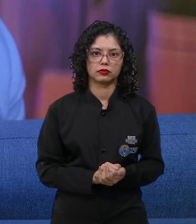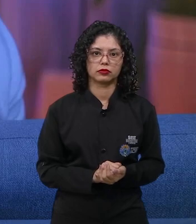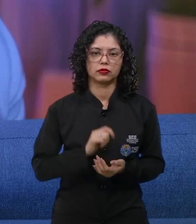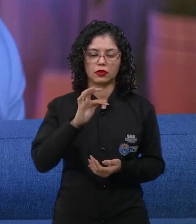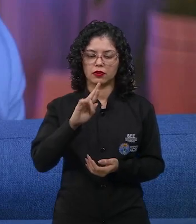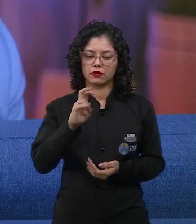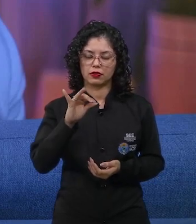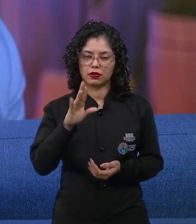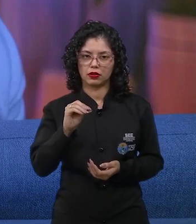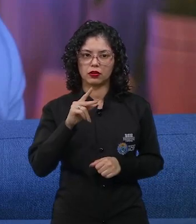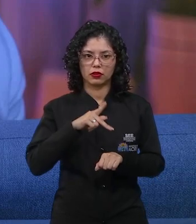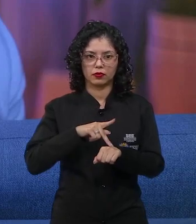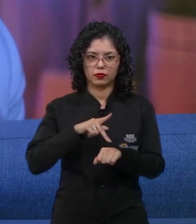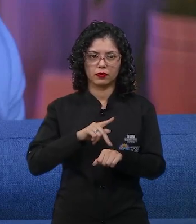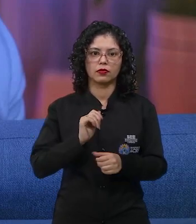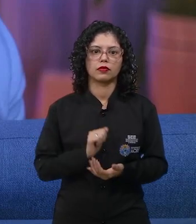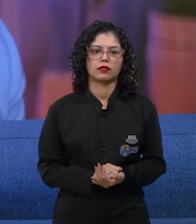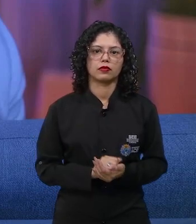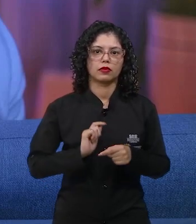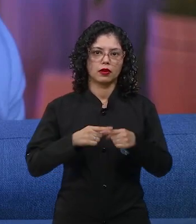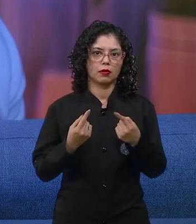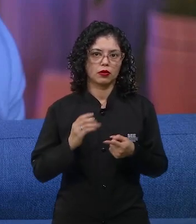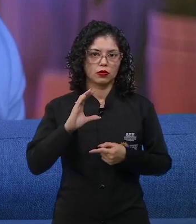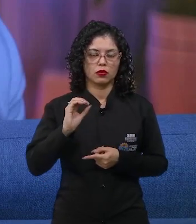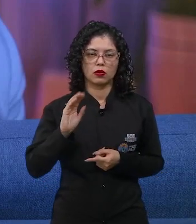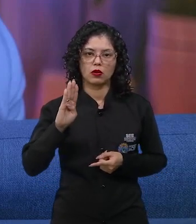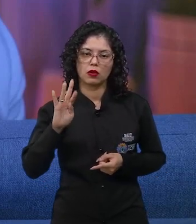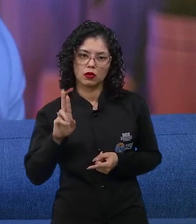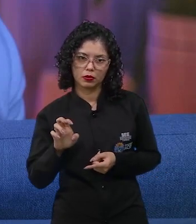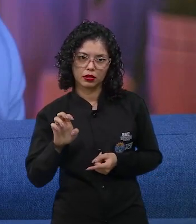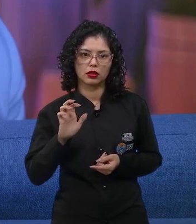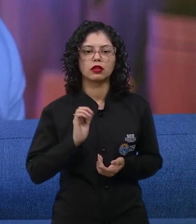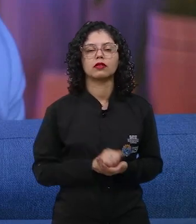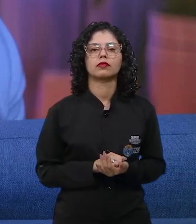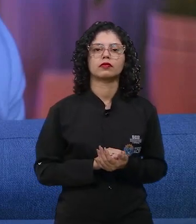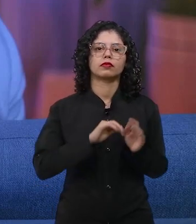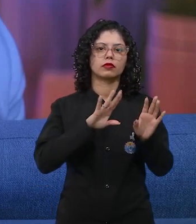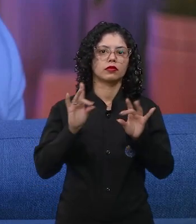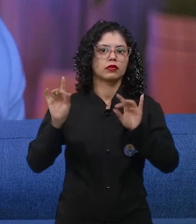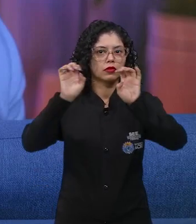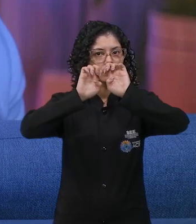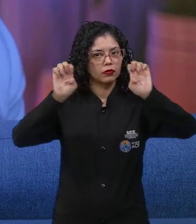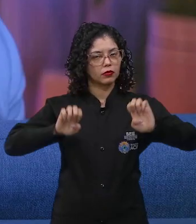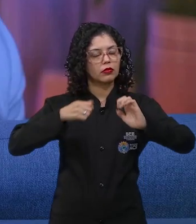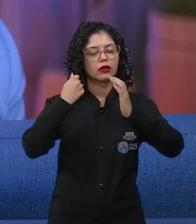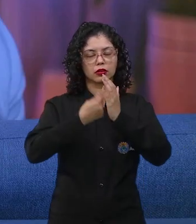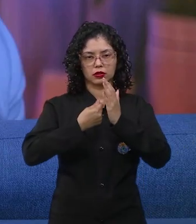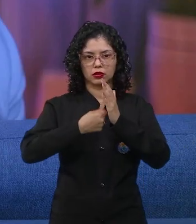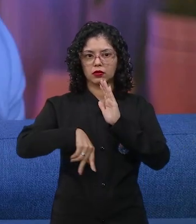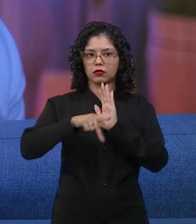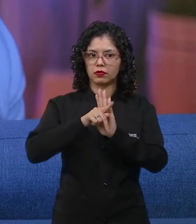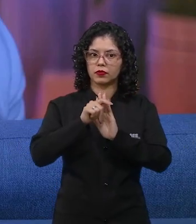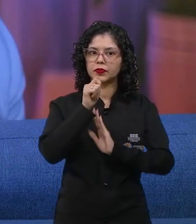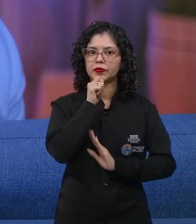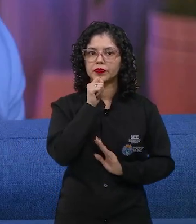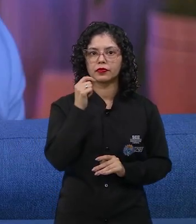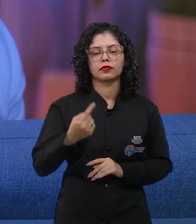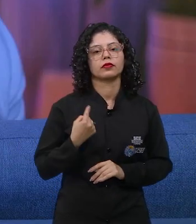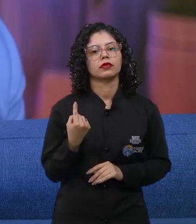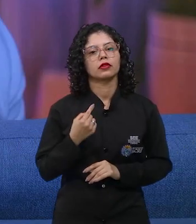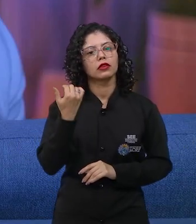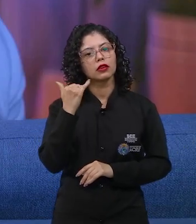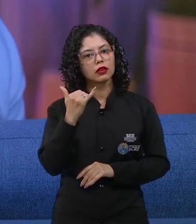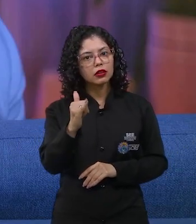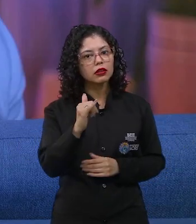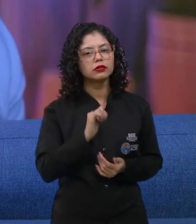de vidro, mais o cobre. Então ele vai trazer essa estrutura rígida, além de ser o quê? Isolante